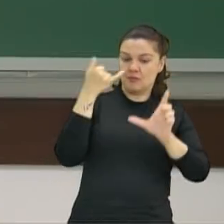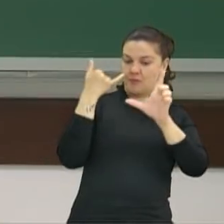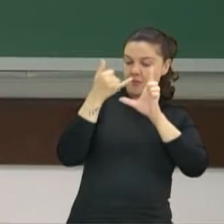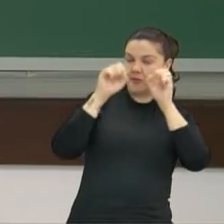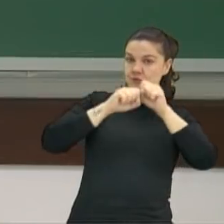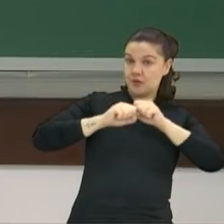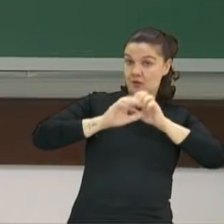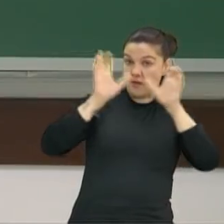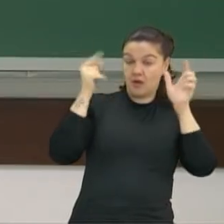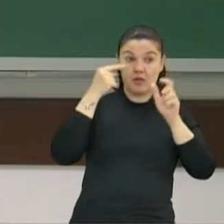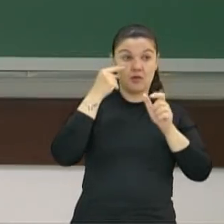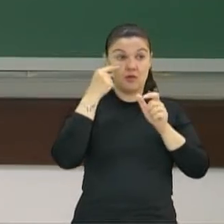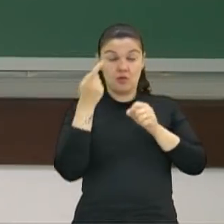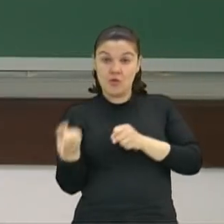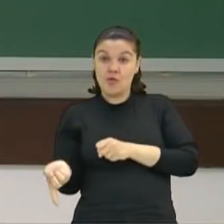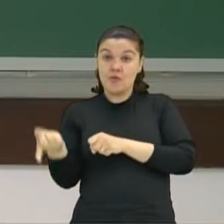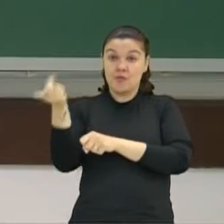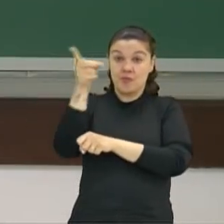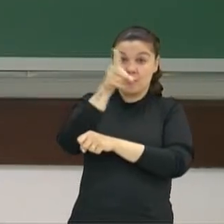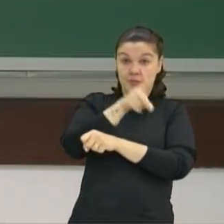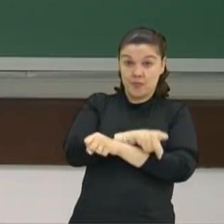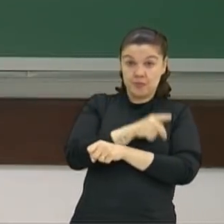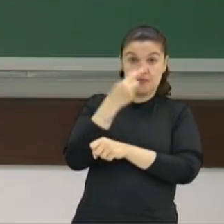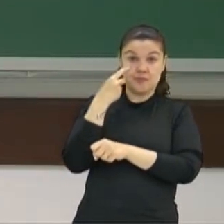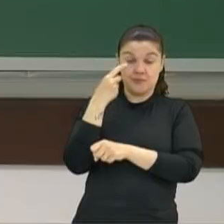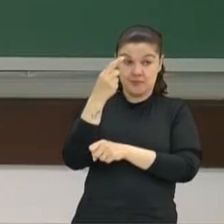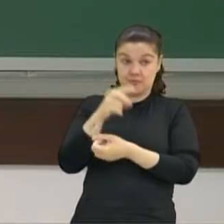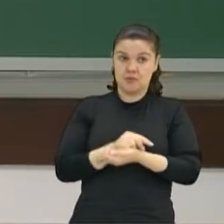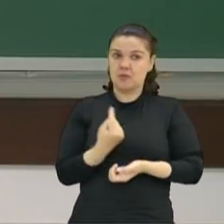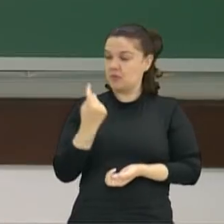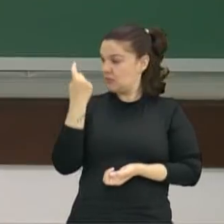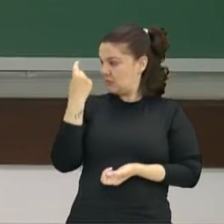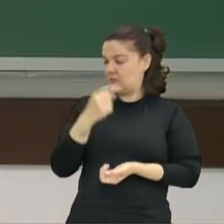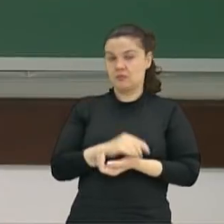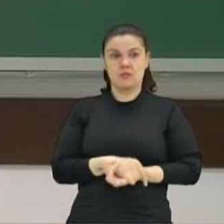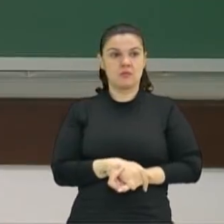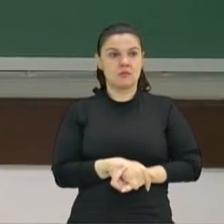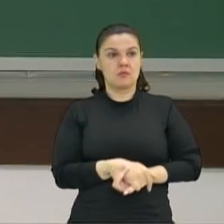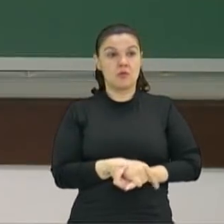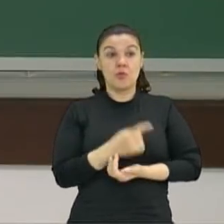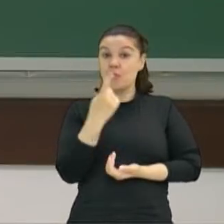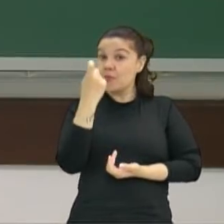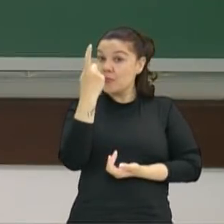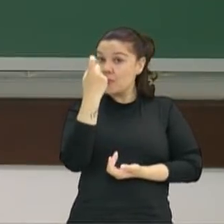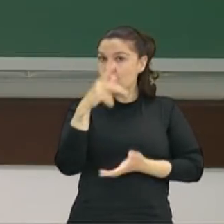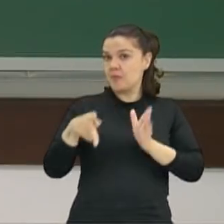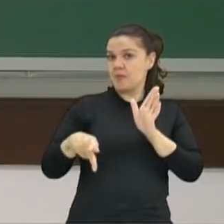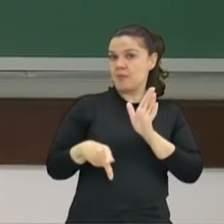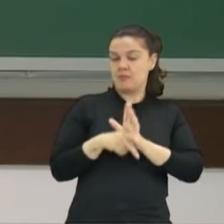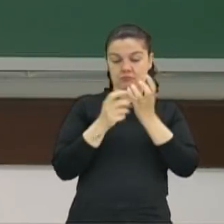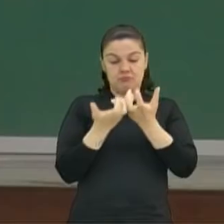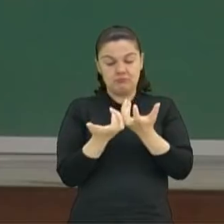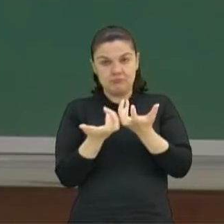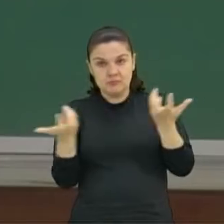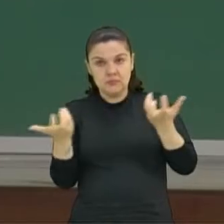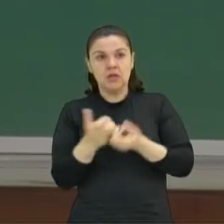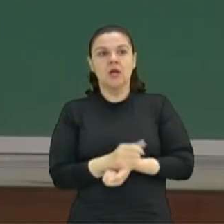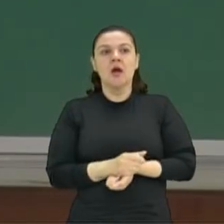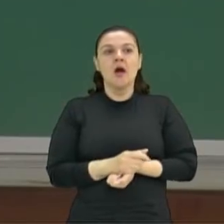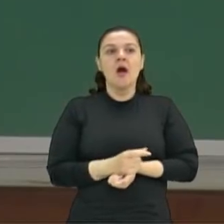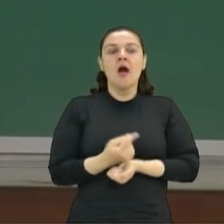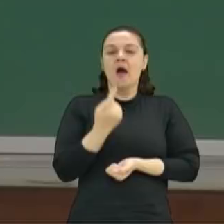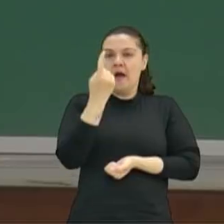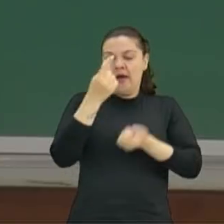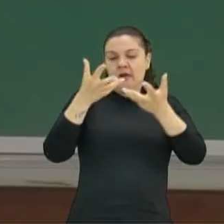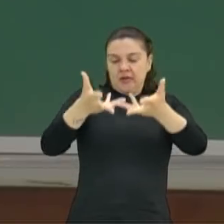fica bem clara. Vou voltar à imagem anterior. Observem, um único tipo de produto e emprego